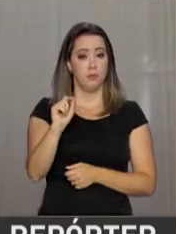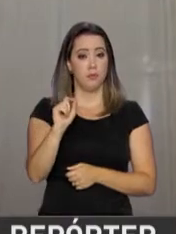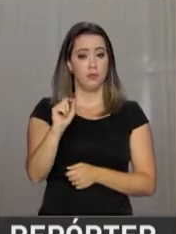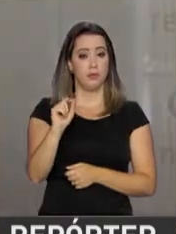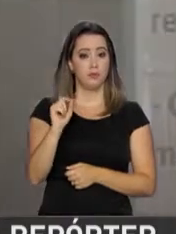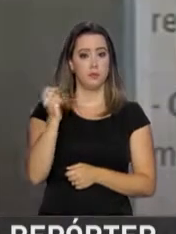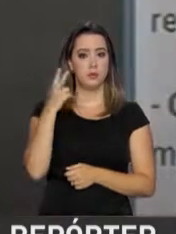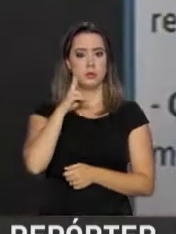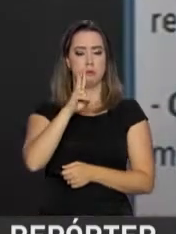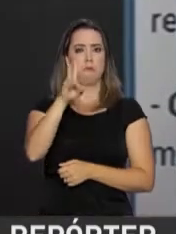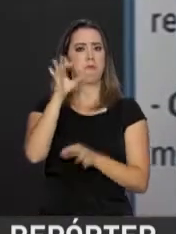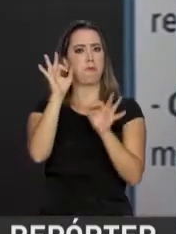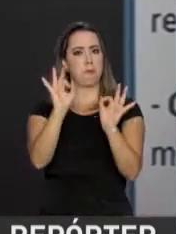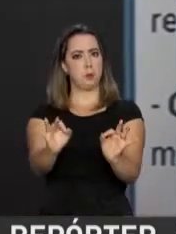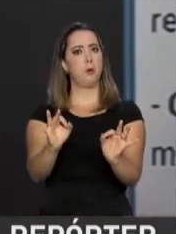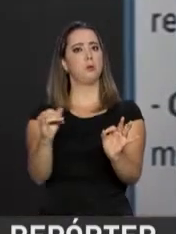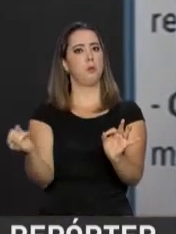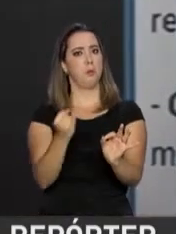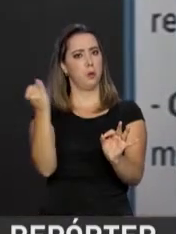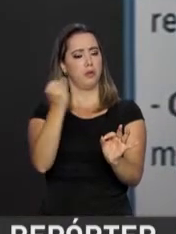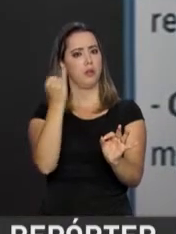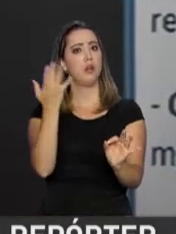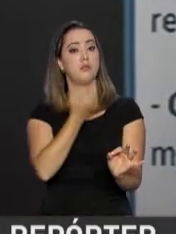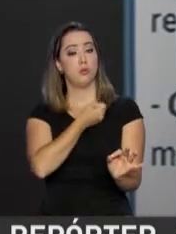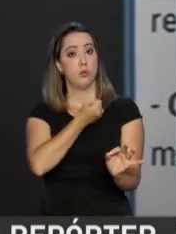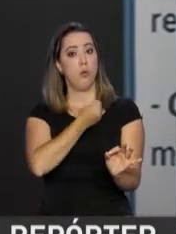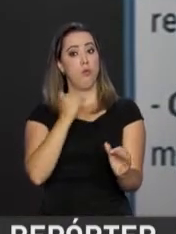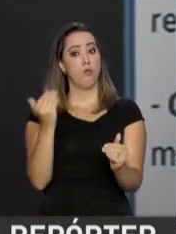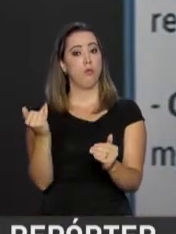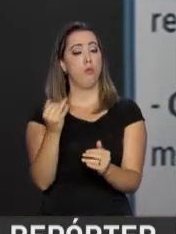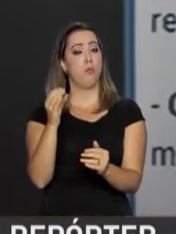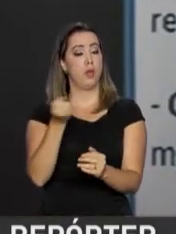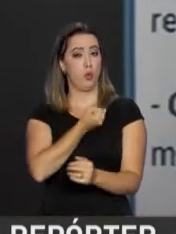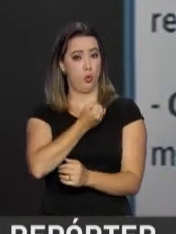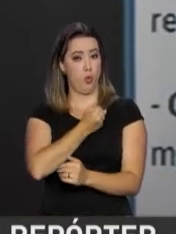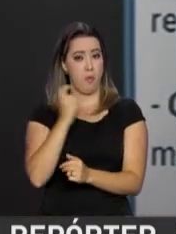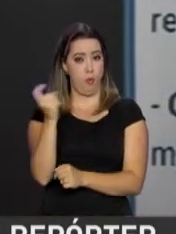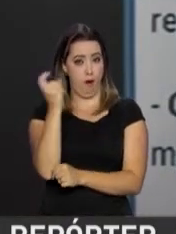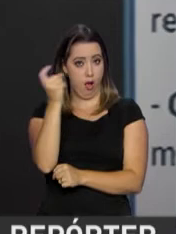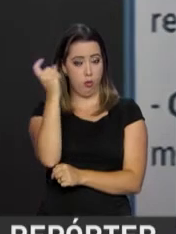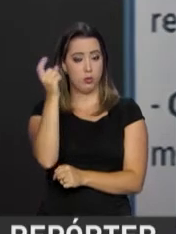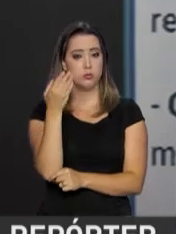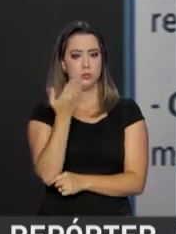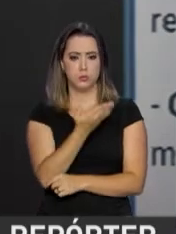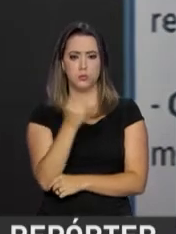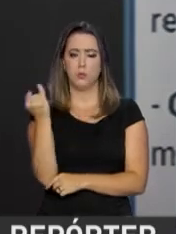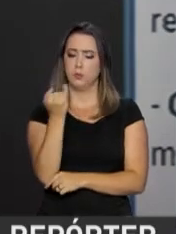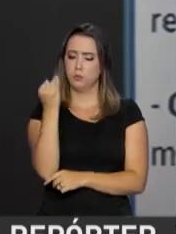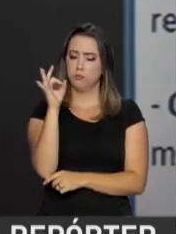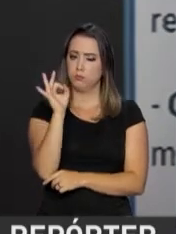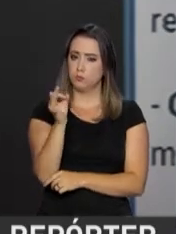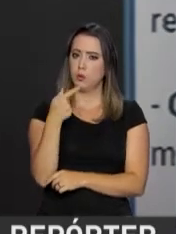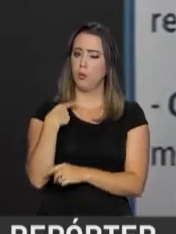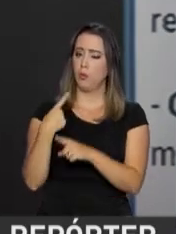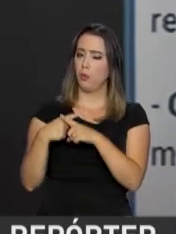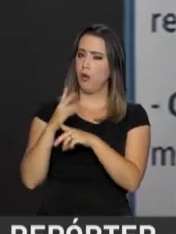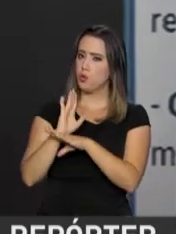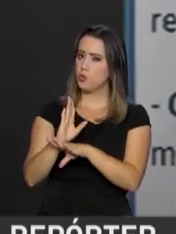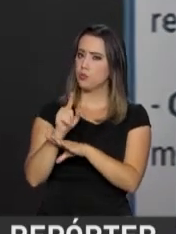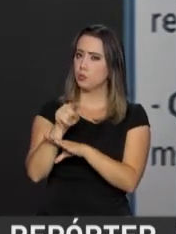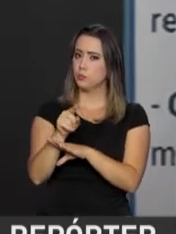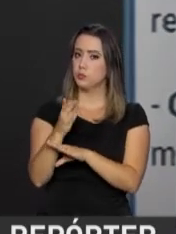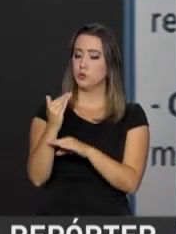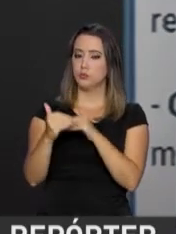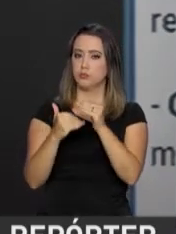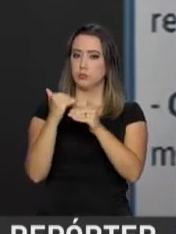mais vistoso da balança comercial de 2017 tem uma importância muito grande porque contribuiu é